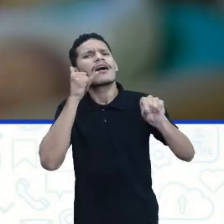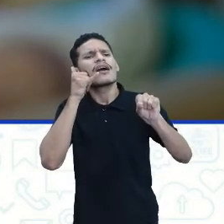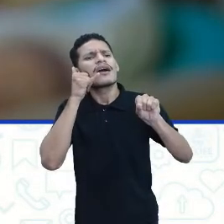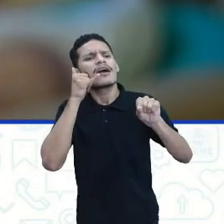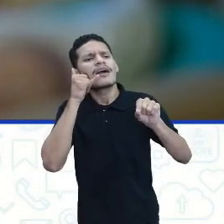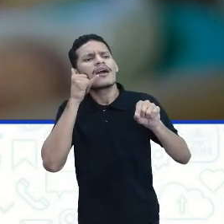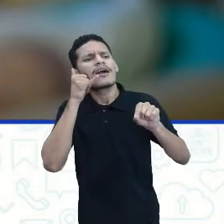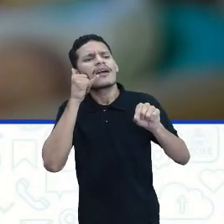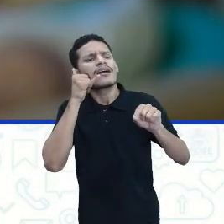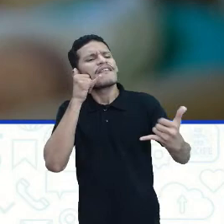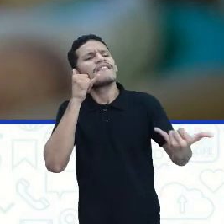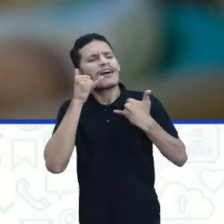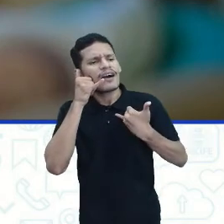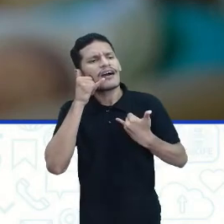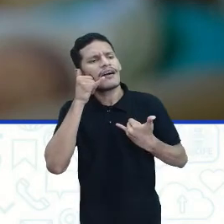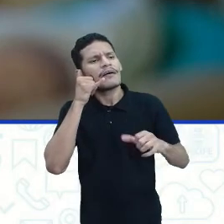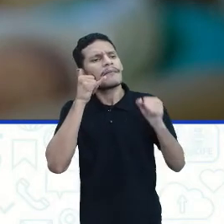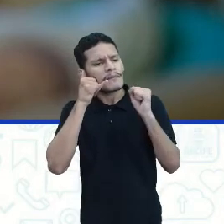Diga.